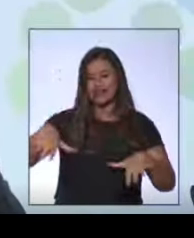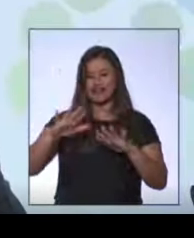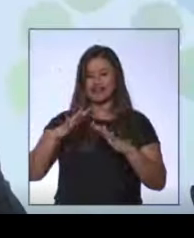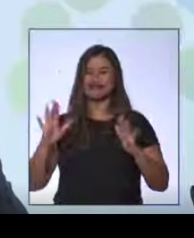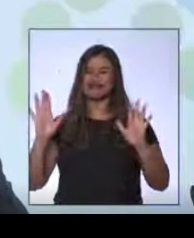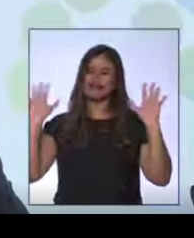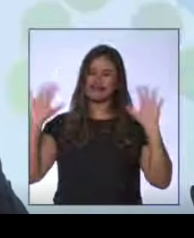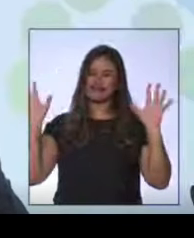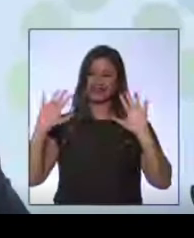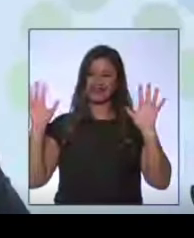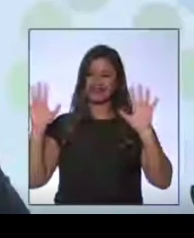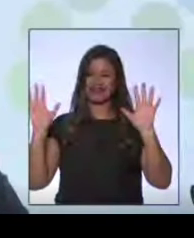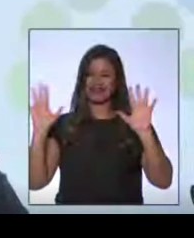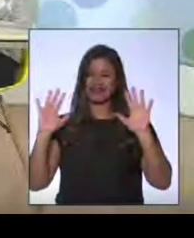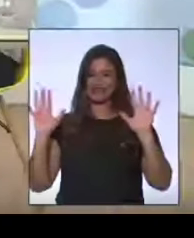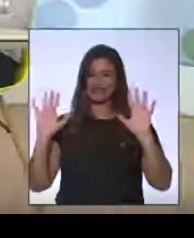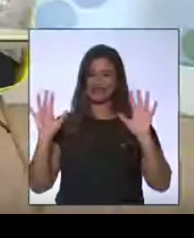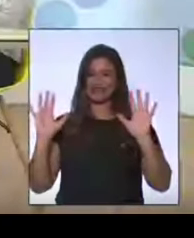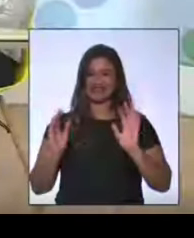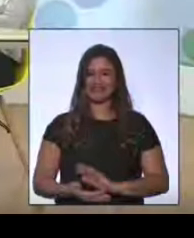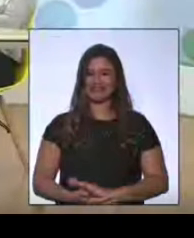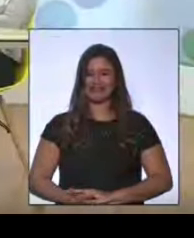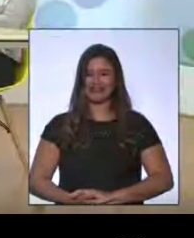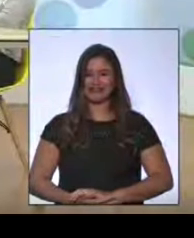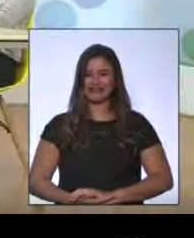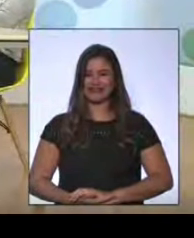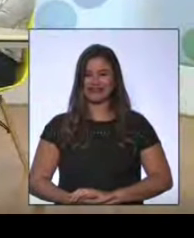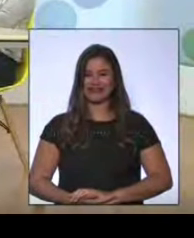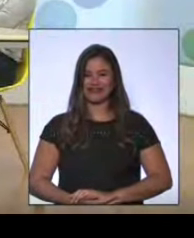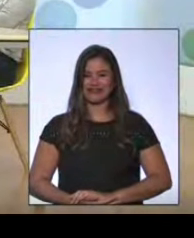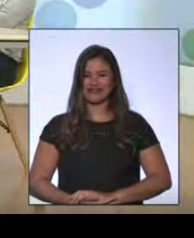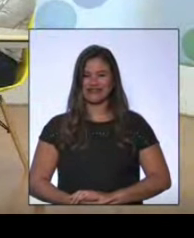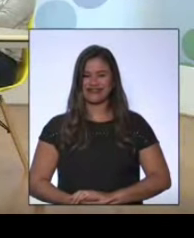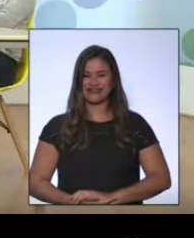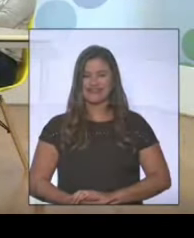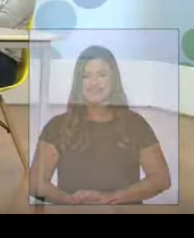até mais, valeu! Isso aí, tchau, tchau.